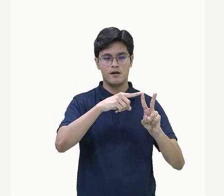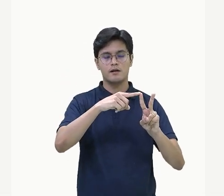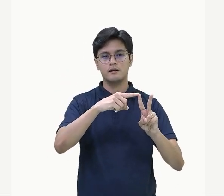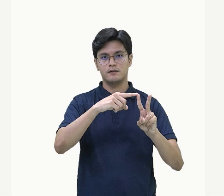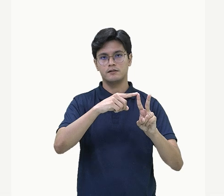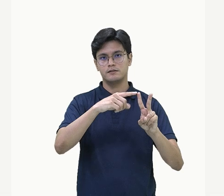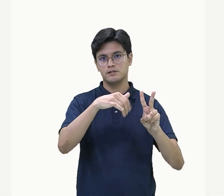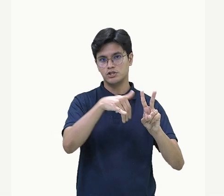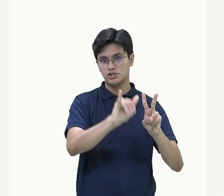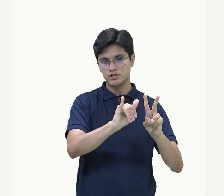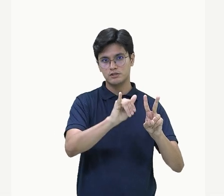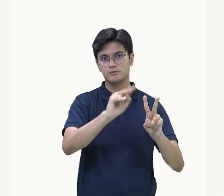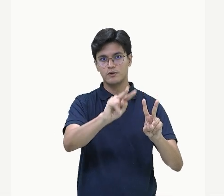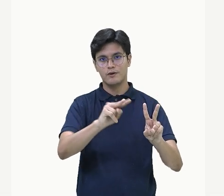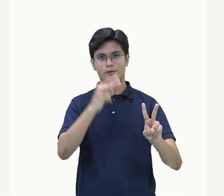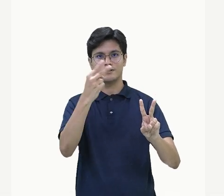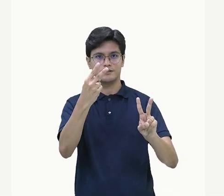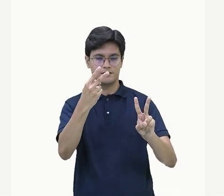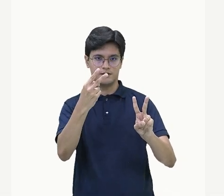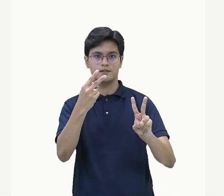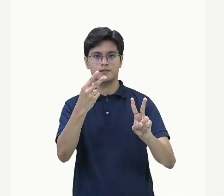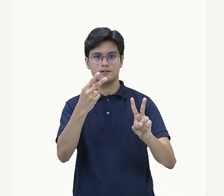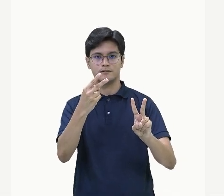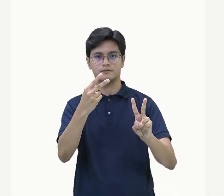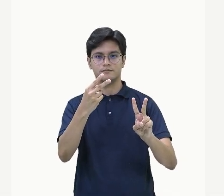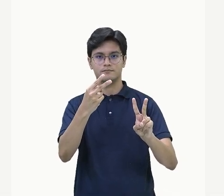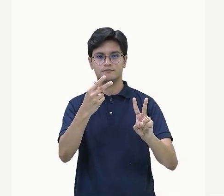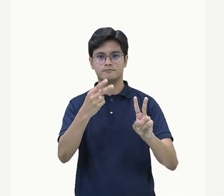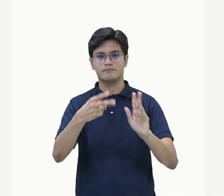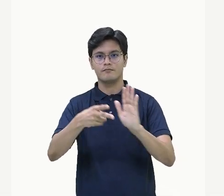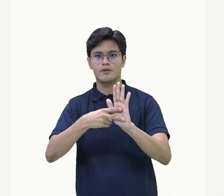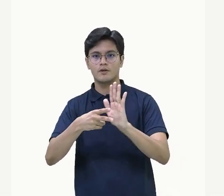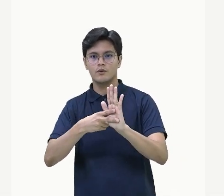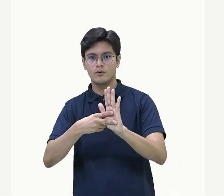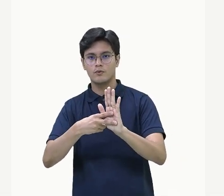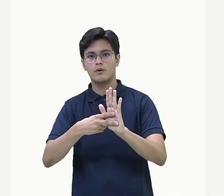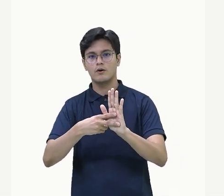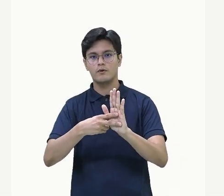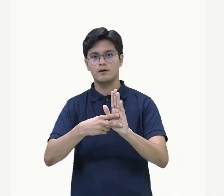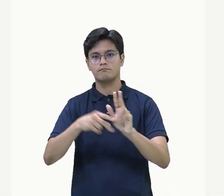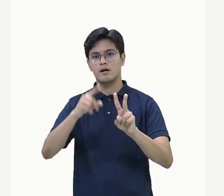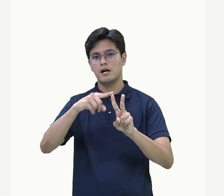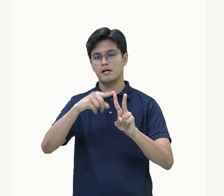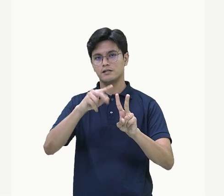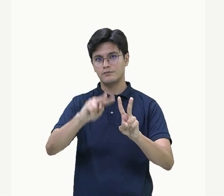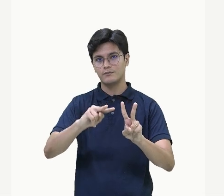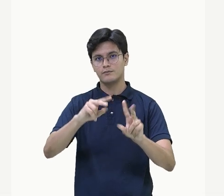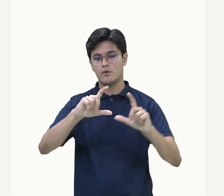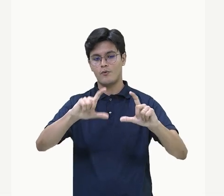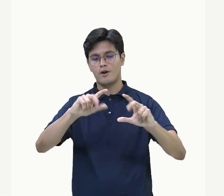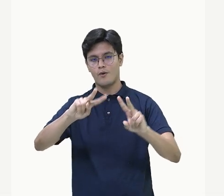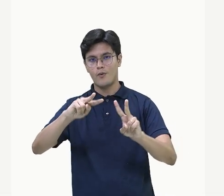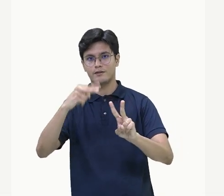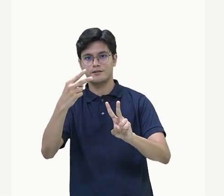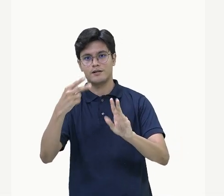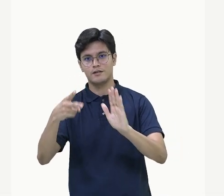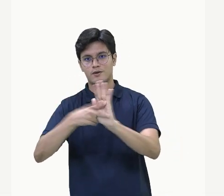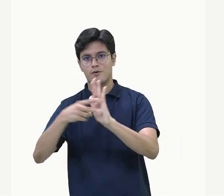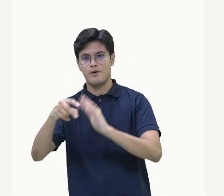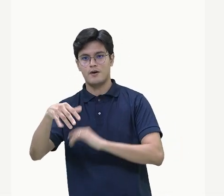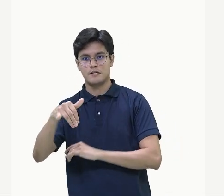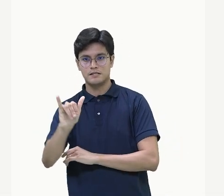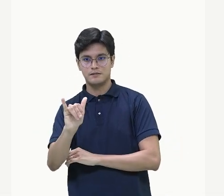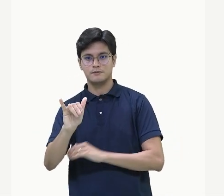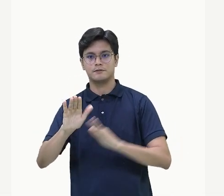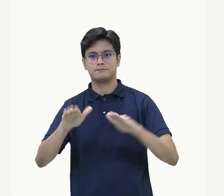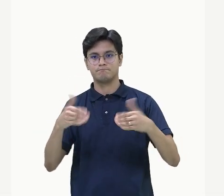quadrado, raiz quadrada de y ao quadrado, é igual ao próprio y, ok? Então, daí a gente